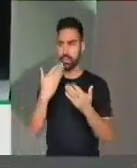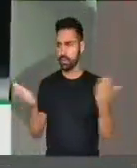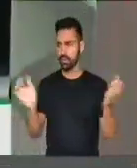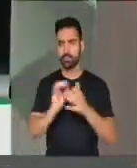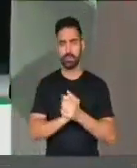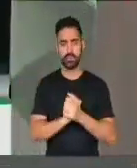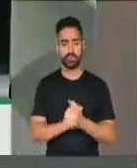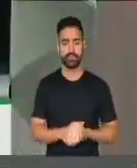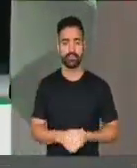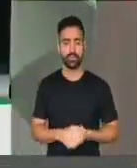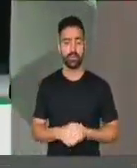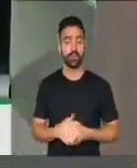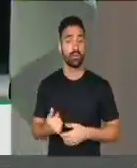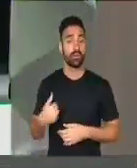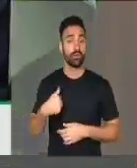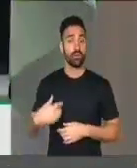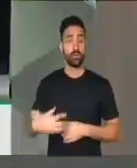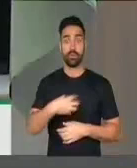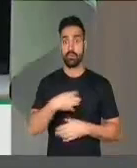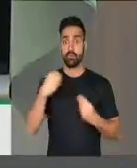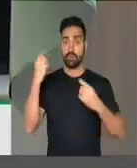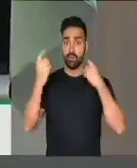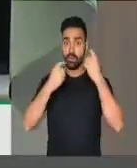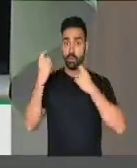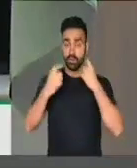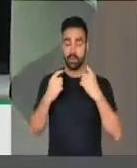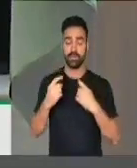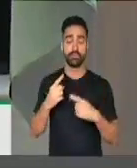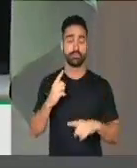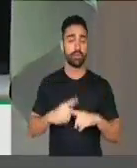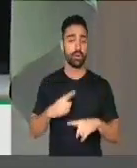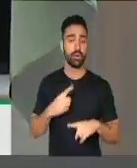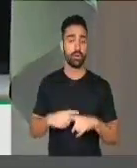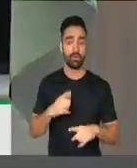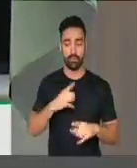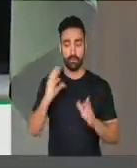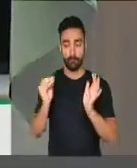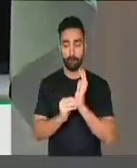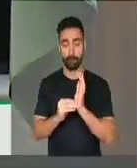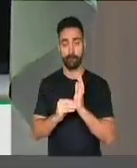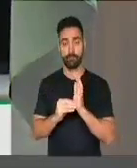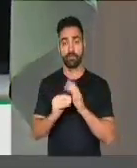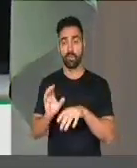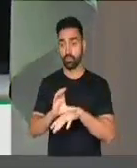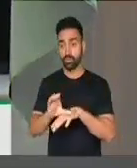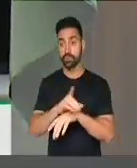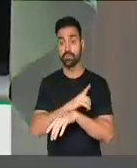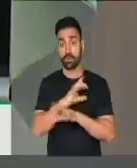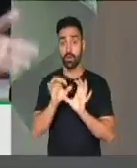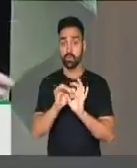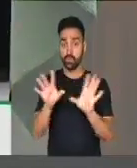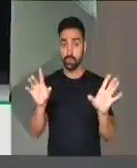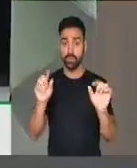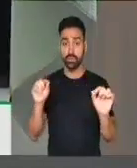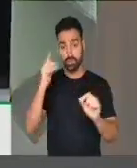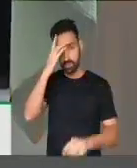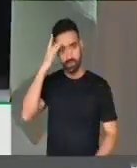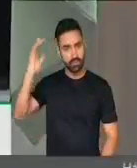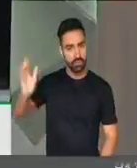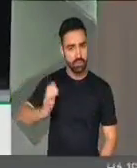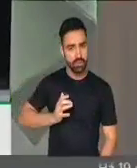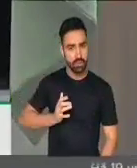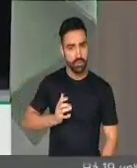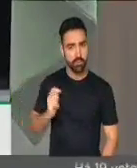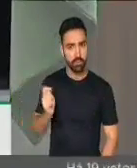deputadas e o presidente eu estou muito preocupado aqui com alguma coisa que tem na constituição que é autorizado que os graúdos